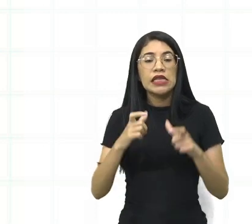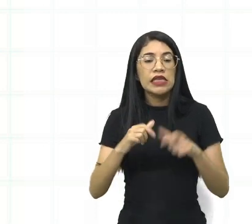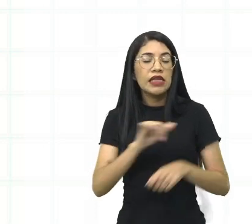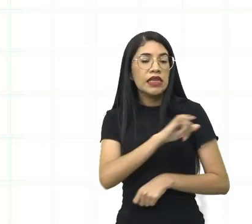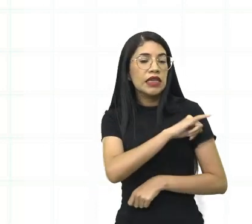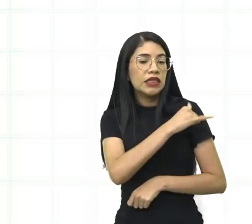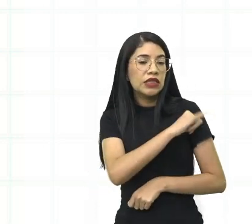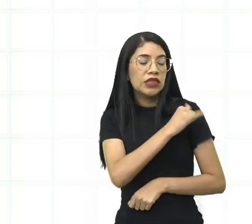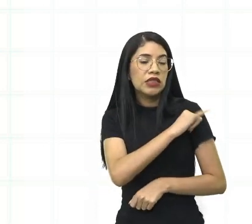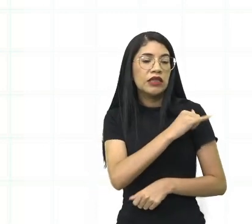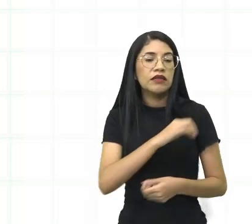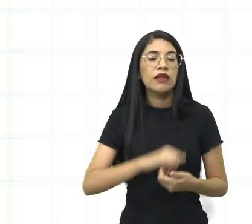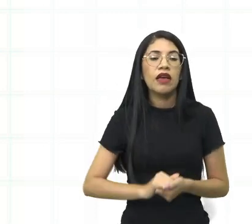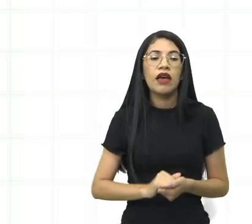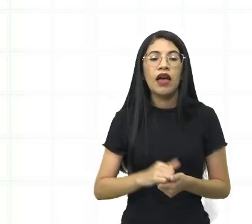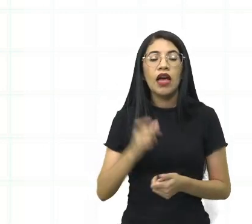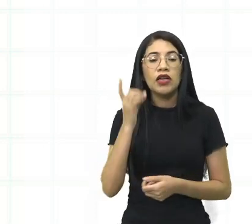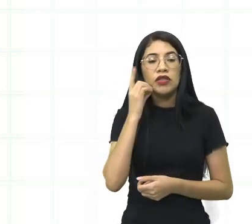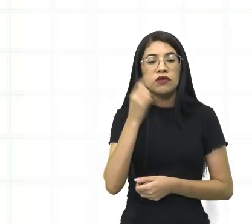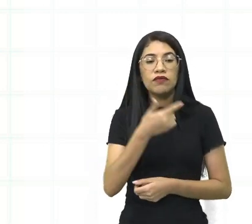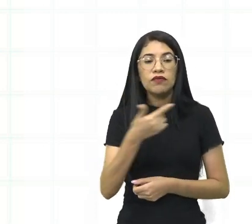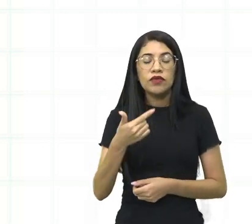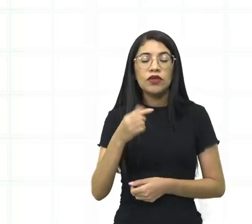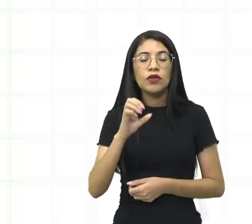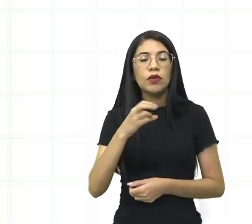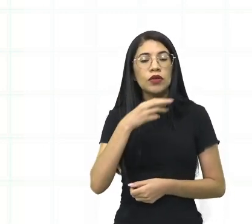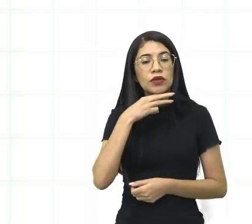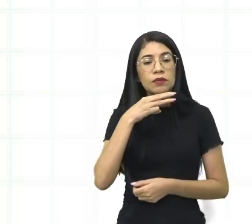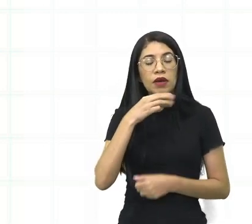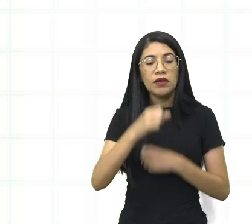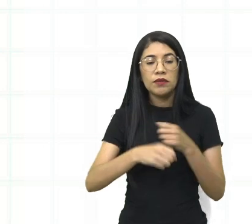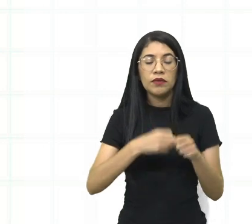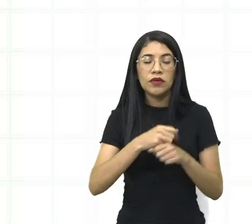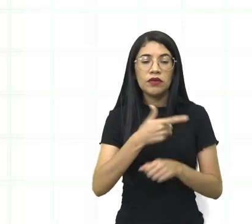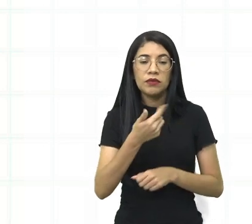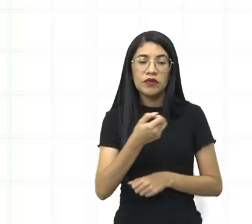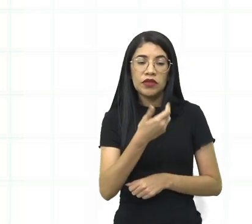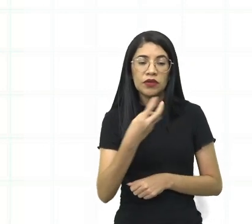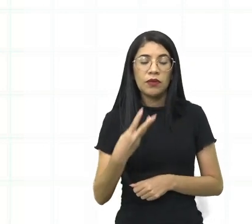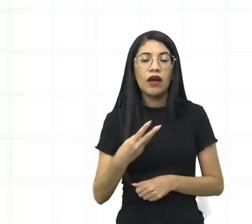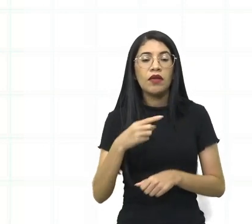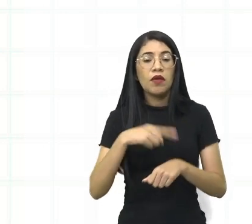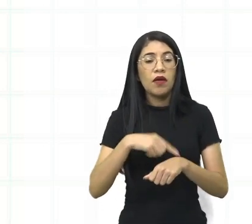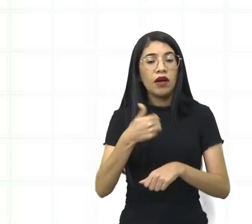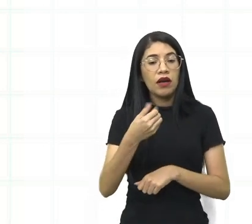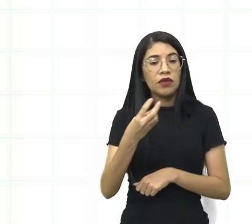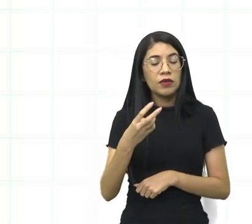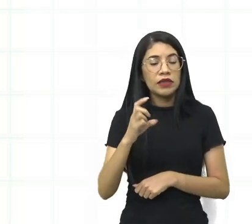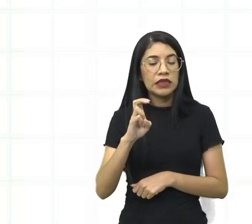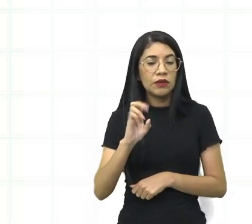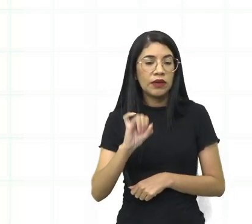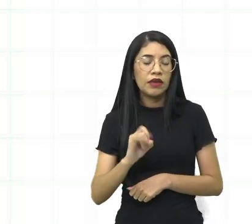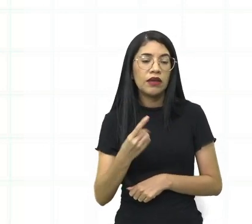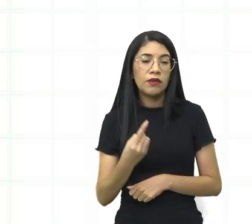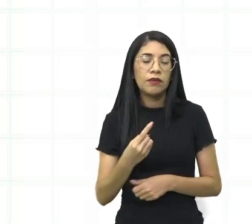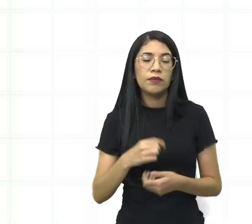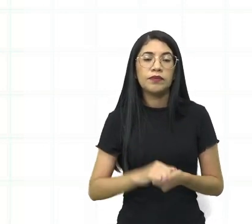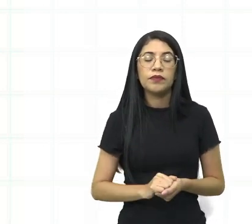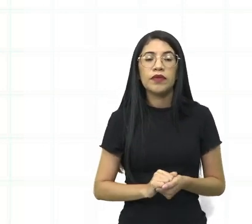às 14h51. Novamente tem um código dele aqui, que como eu falei, é importante. Vamos